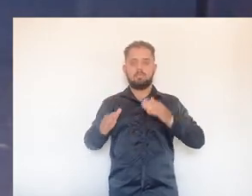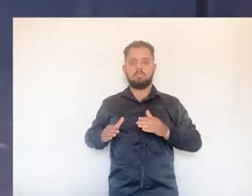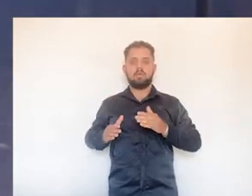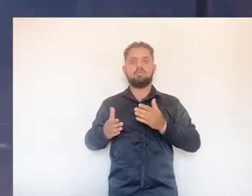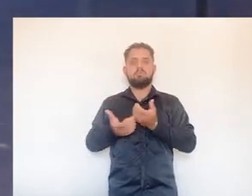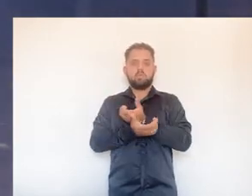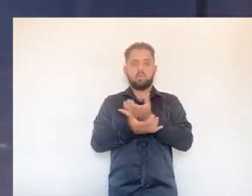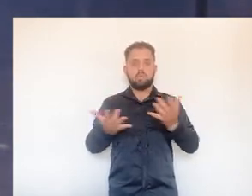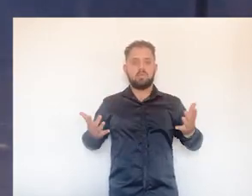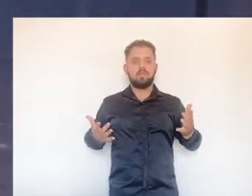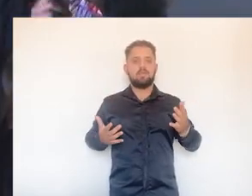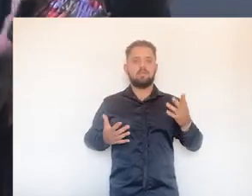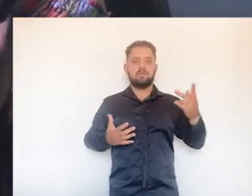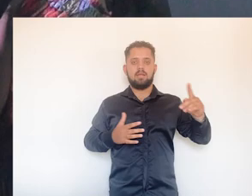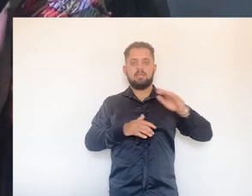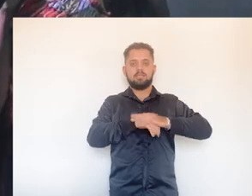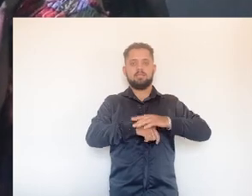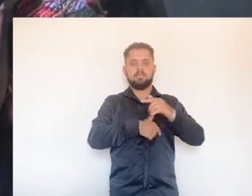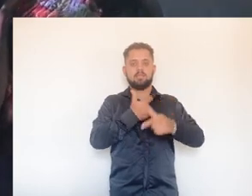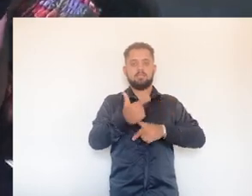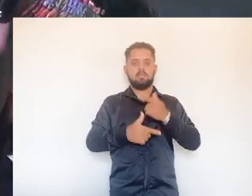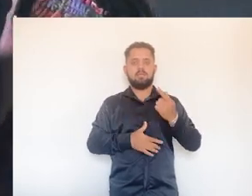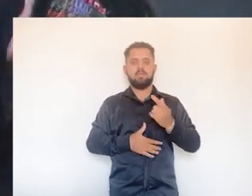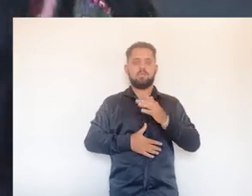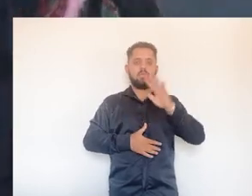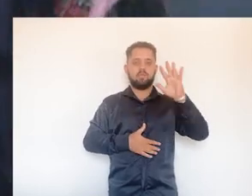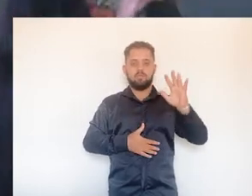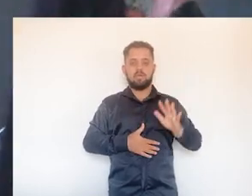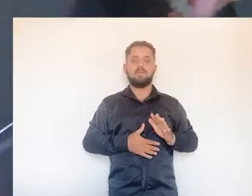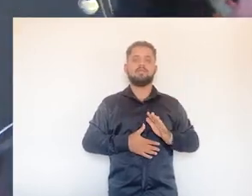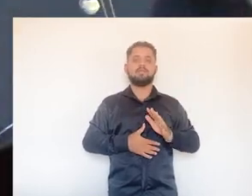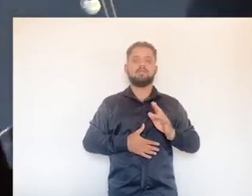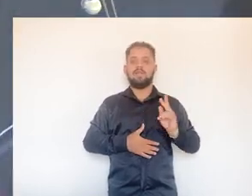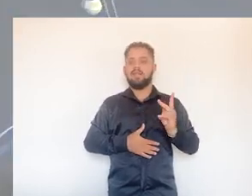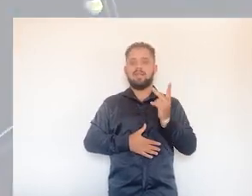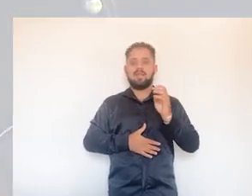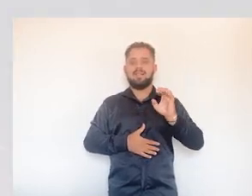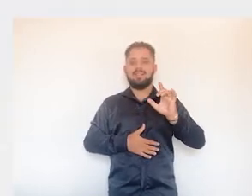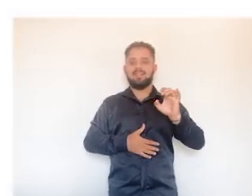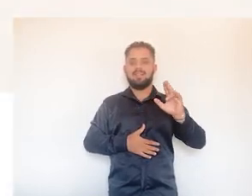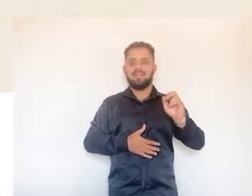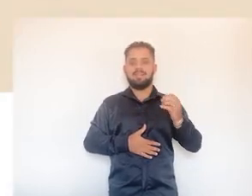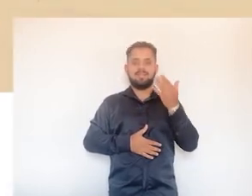da cidade. Com vocês, Helena Caetana!